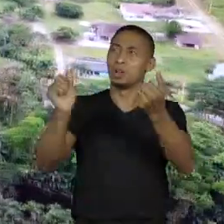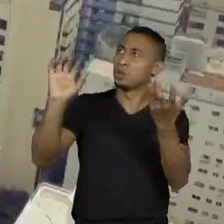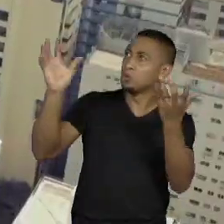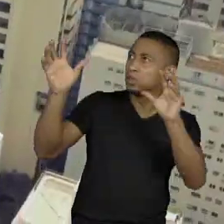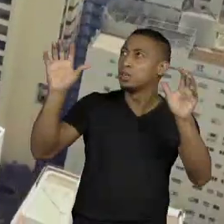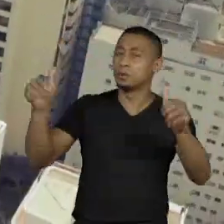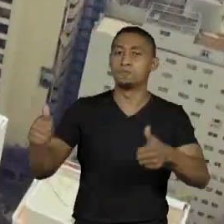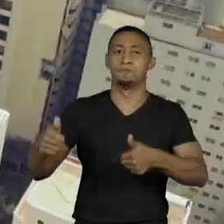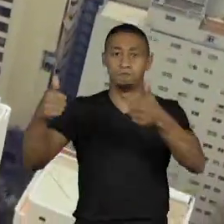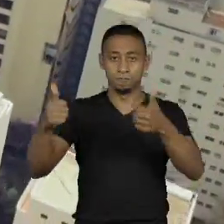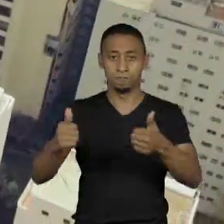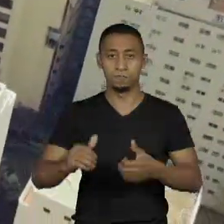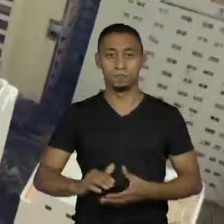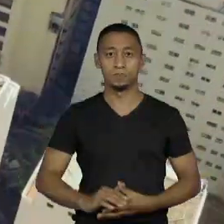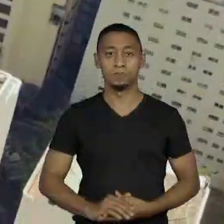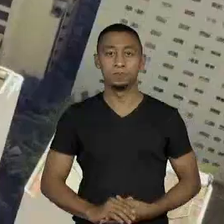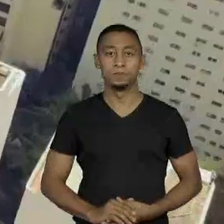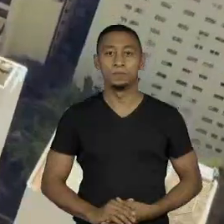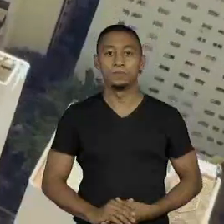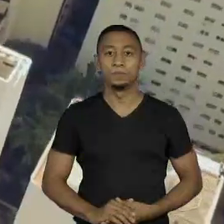climáticas.